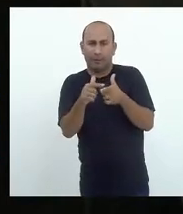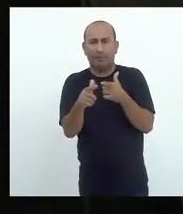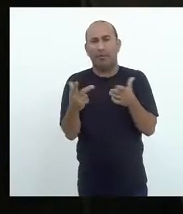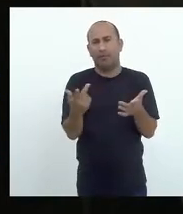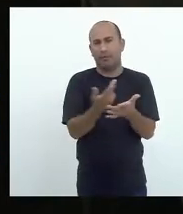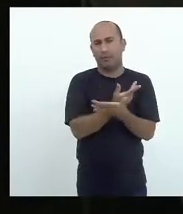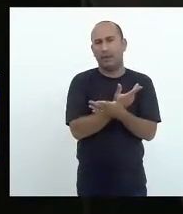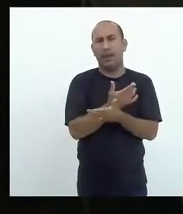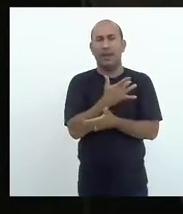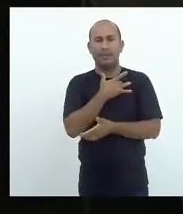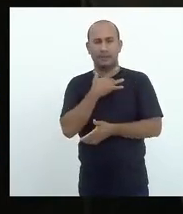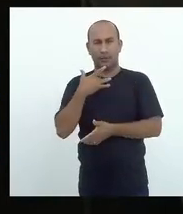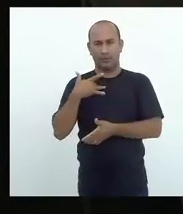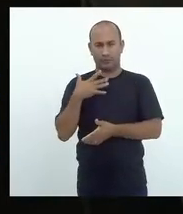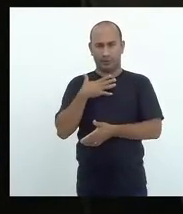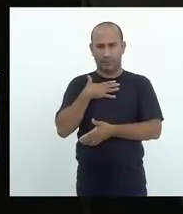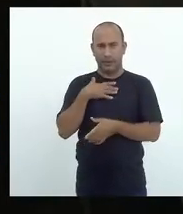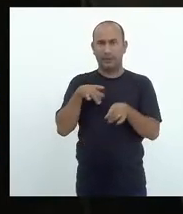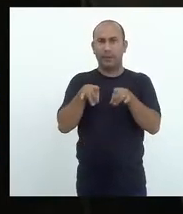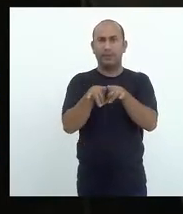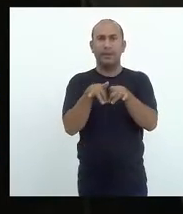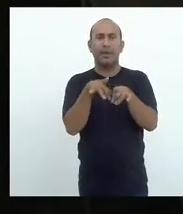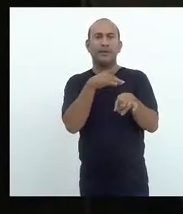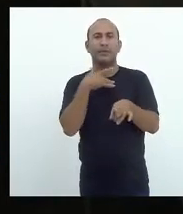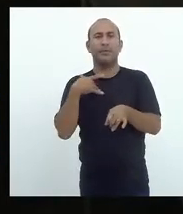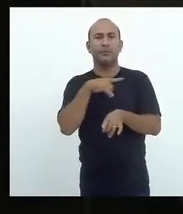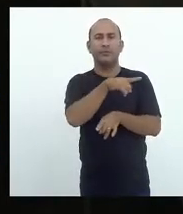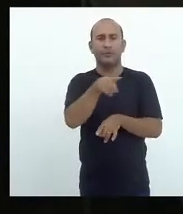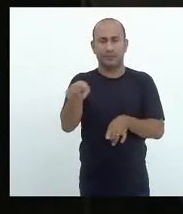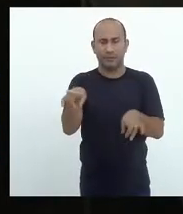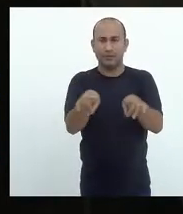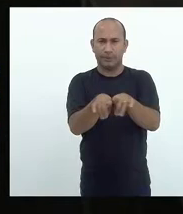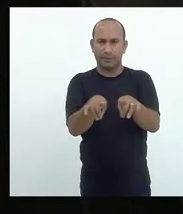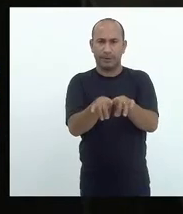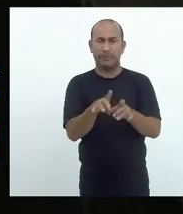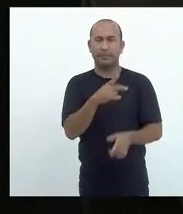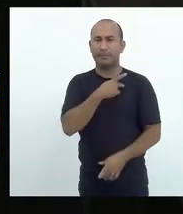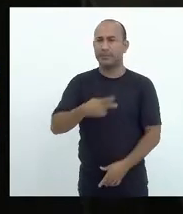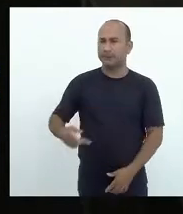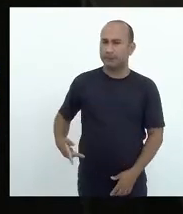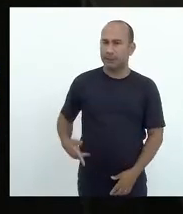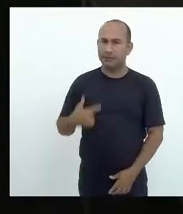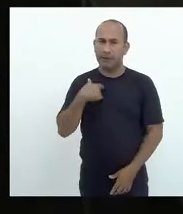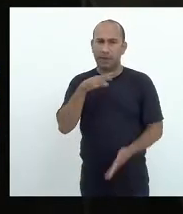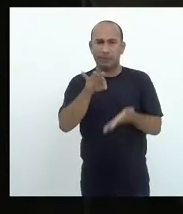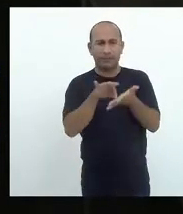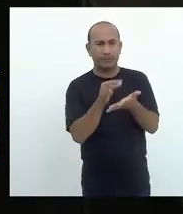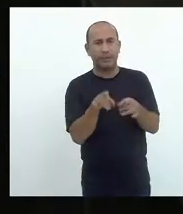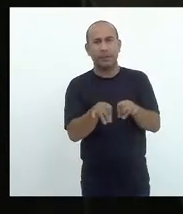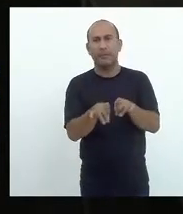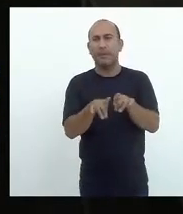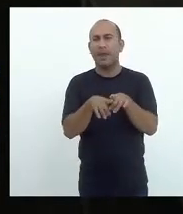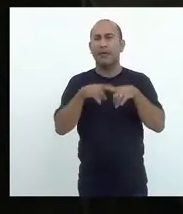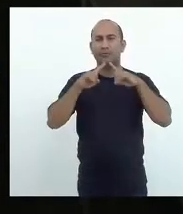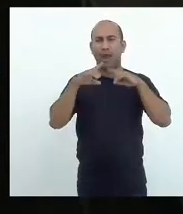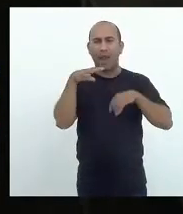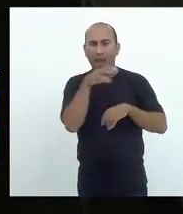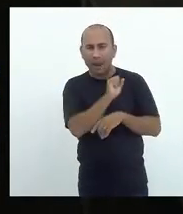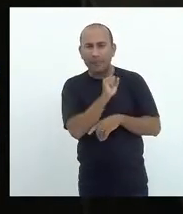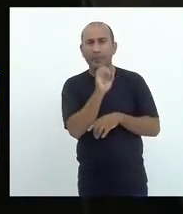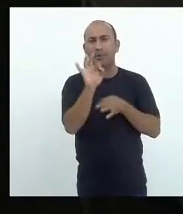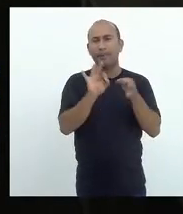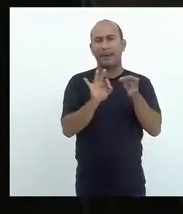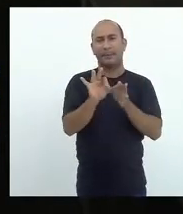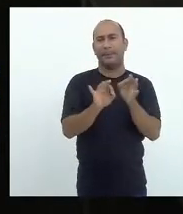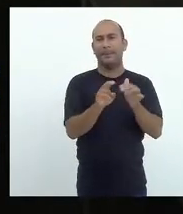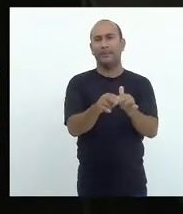risco, nem a minha saúde, nem a saúde dos demais aqui. Presidente, eu me inscrevi, e vou discutir bem rapidamente esse projeto, na